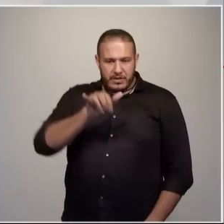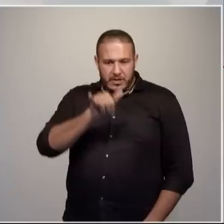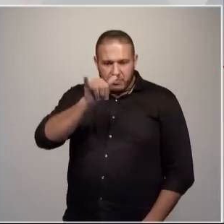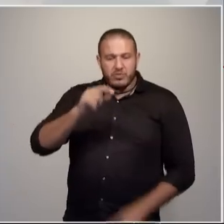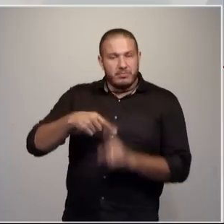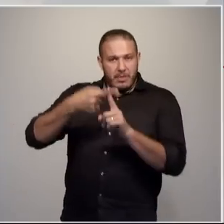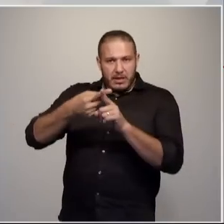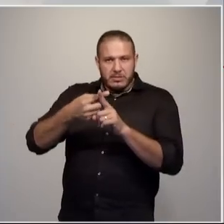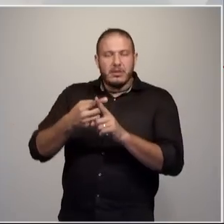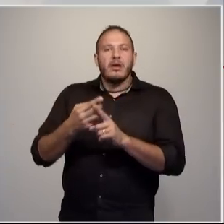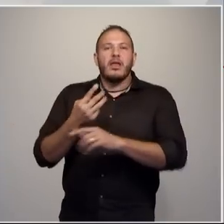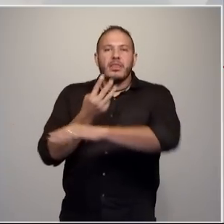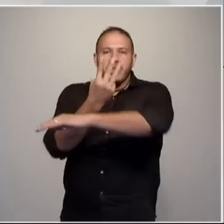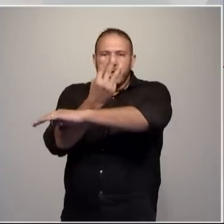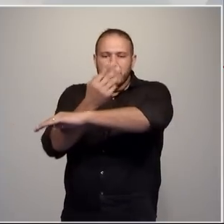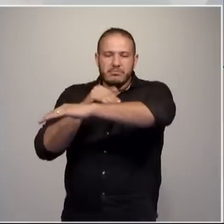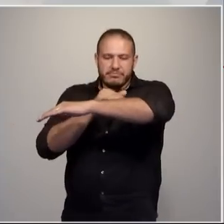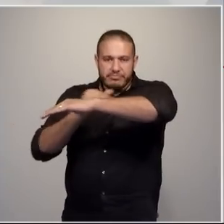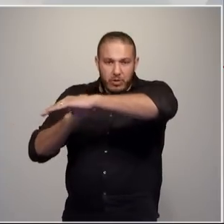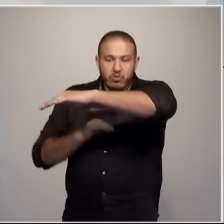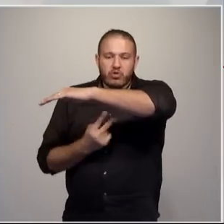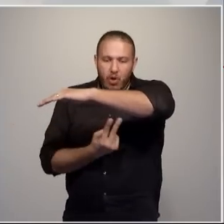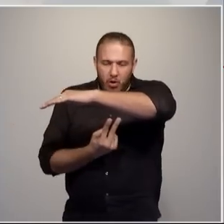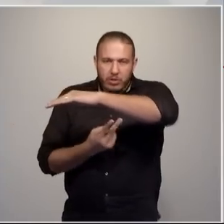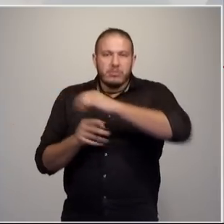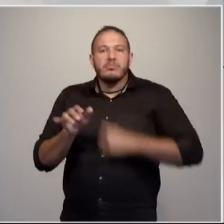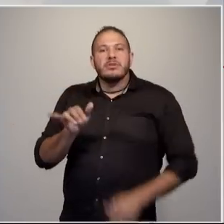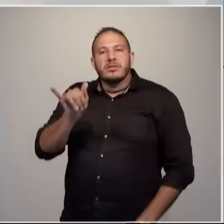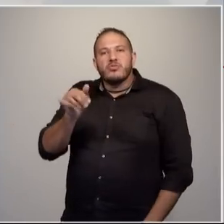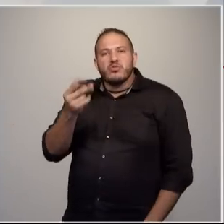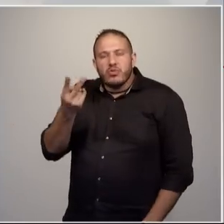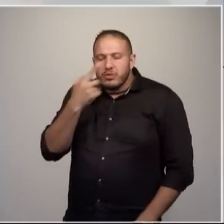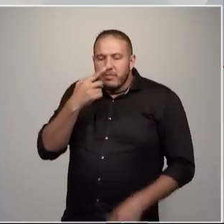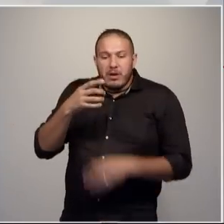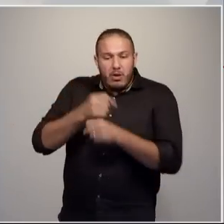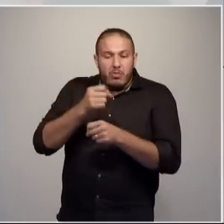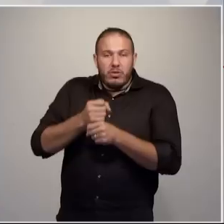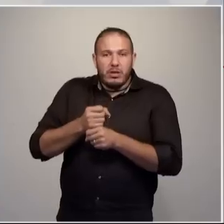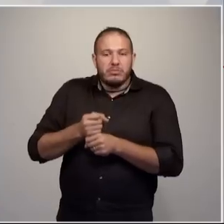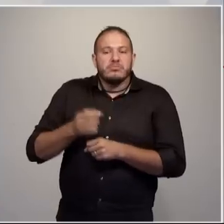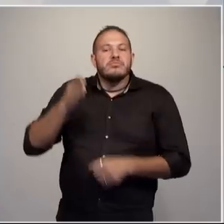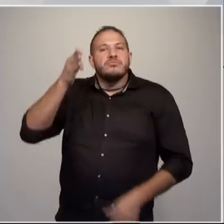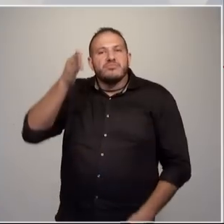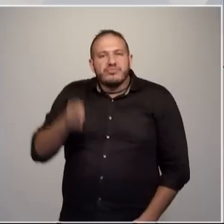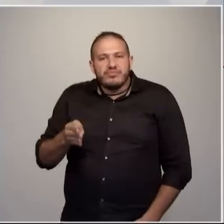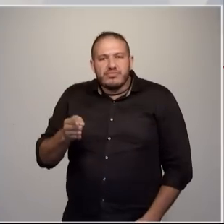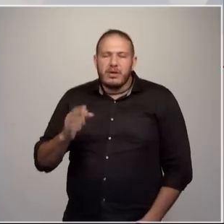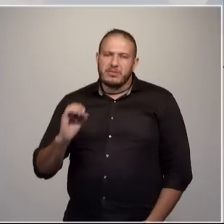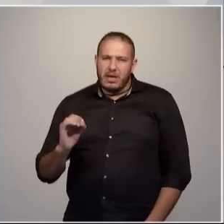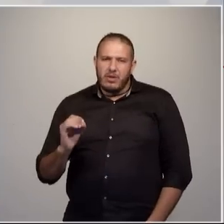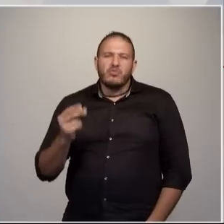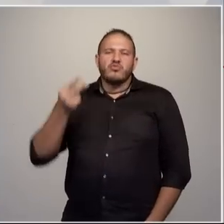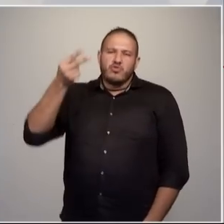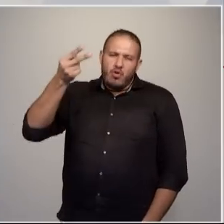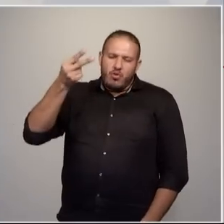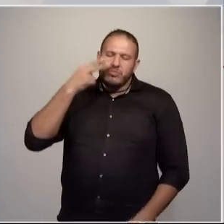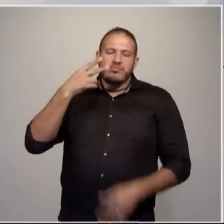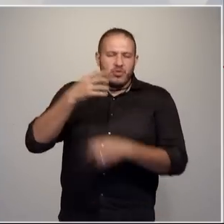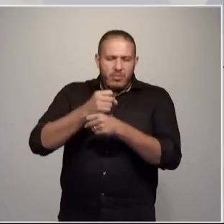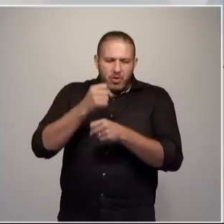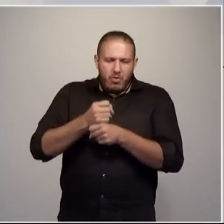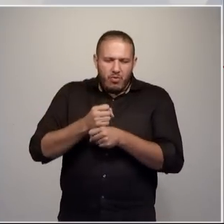de y2. E isso vamos calcular em 0 e 2. E aí é uma conta, não é? No 2 isso